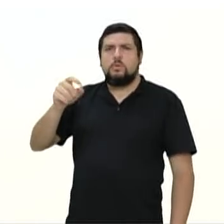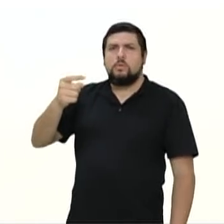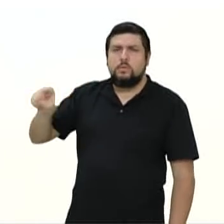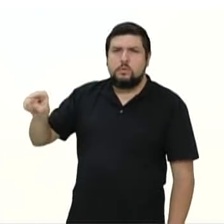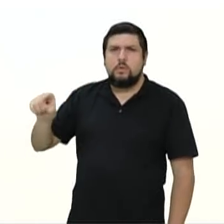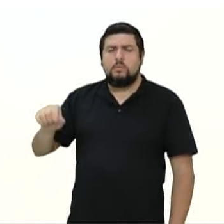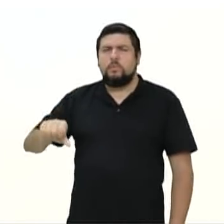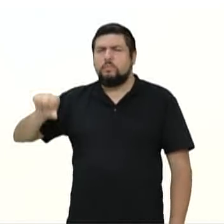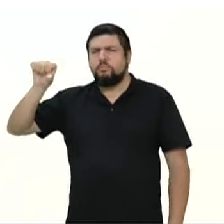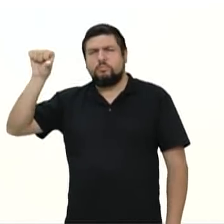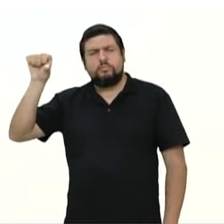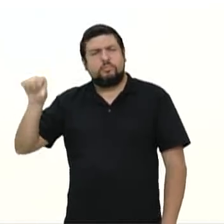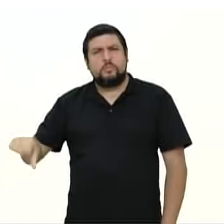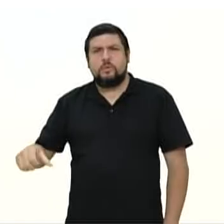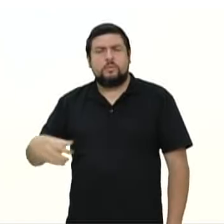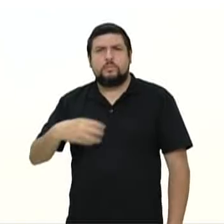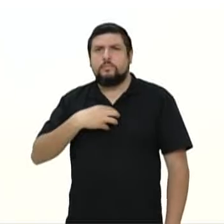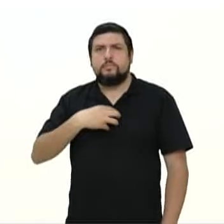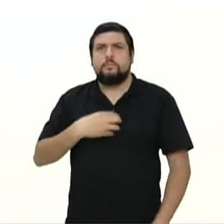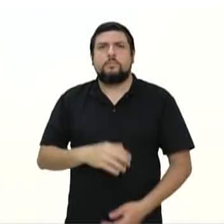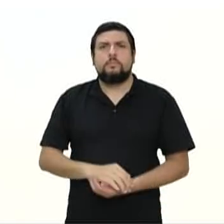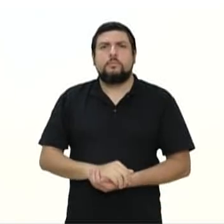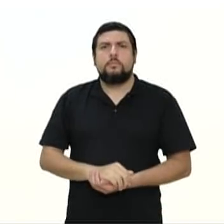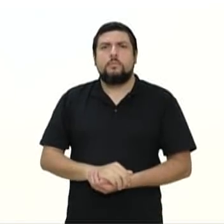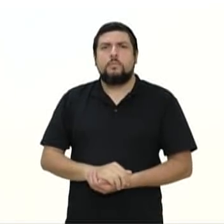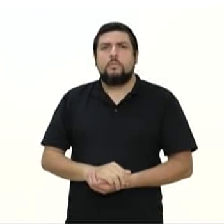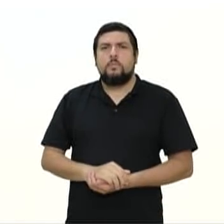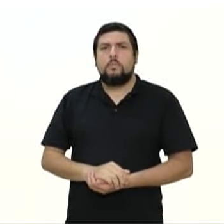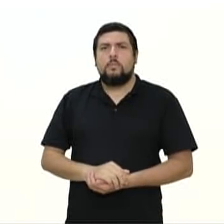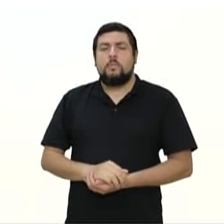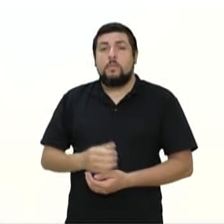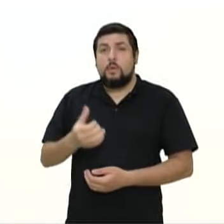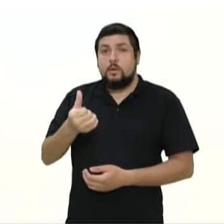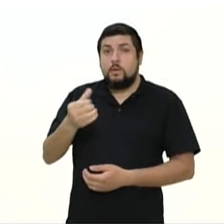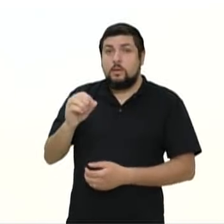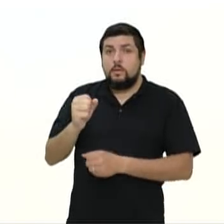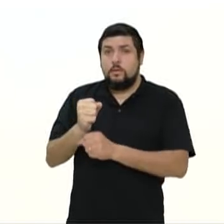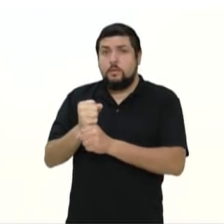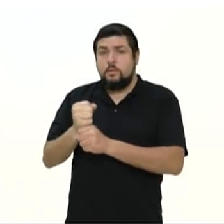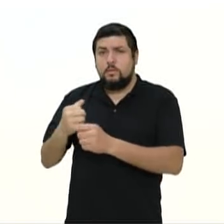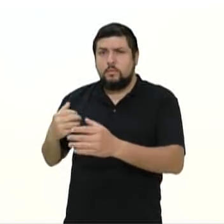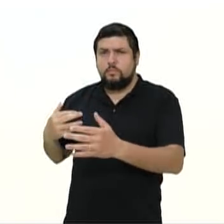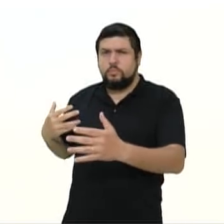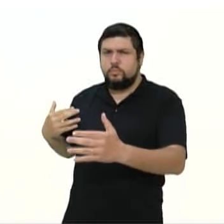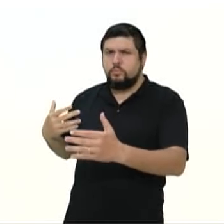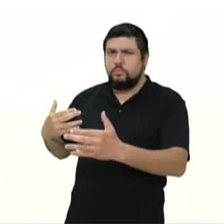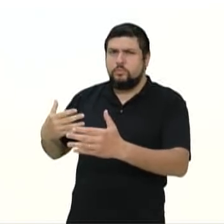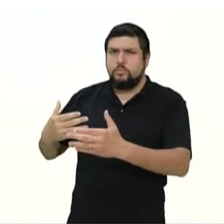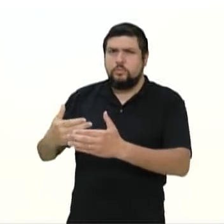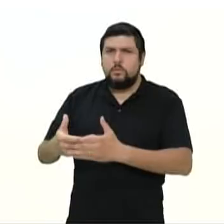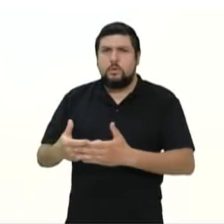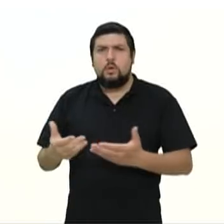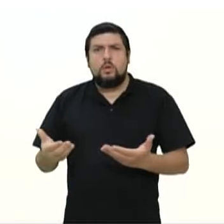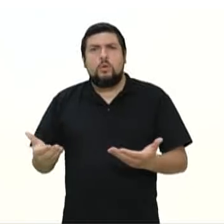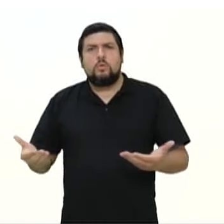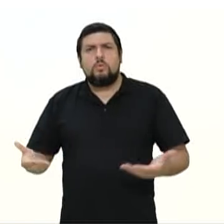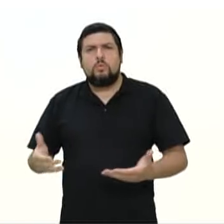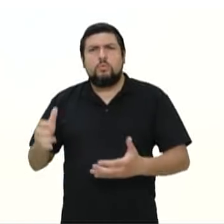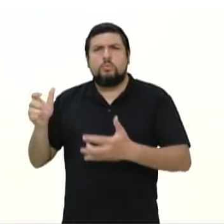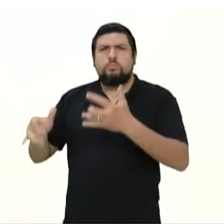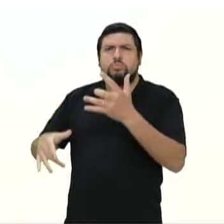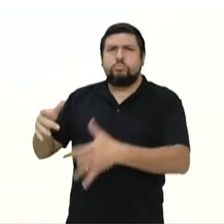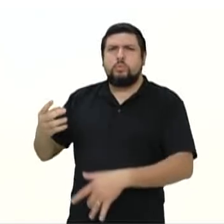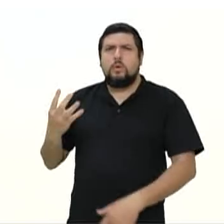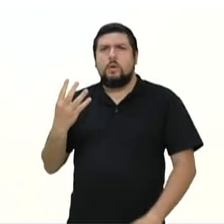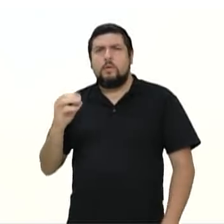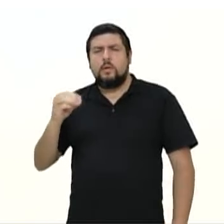de descarte. 6 décadas desde que começou a ser usado, estrutural acumula atualmente 40